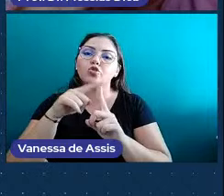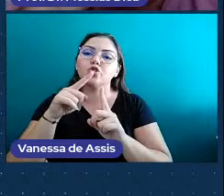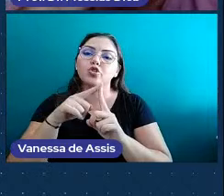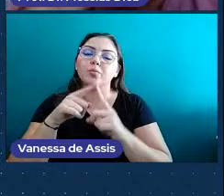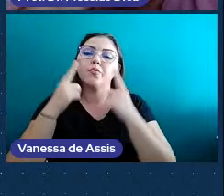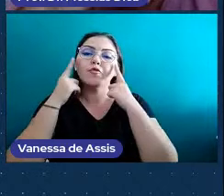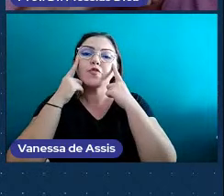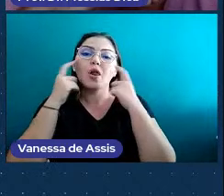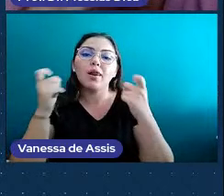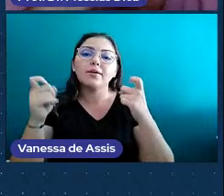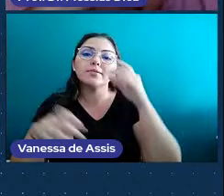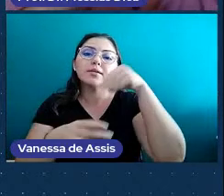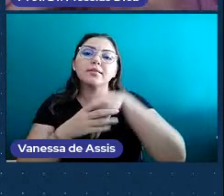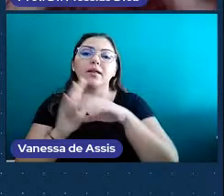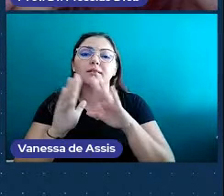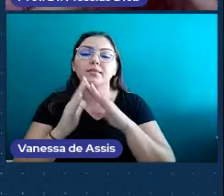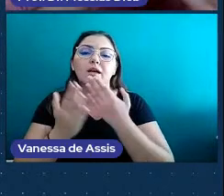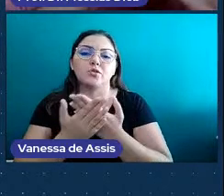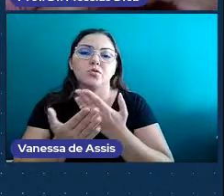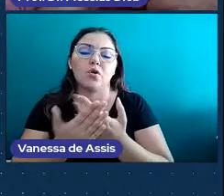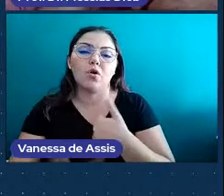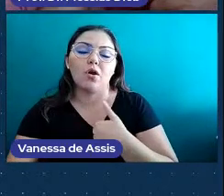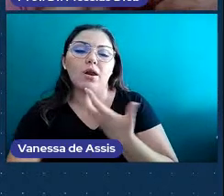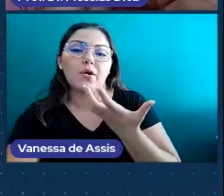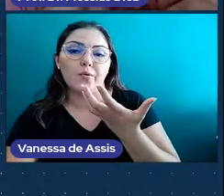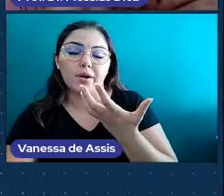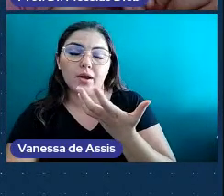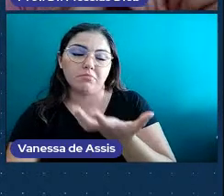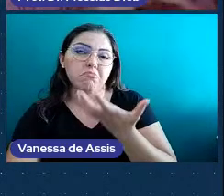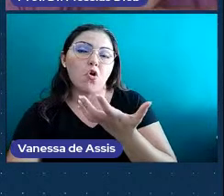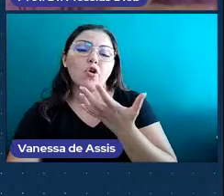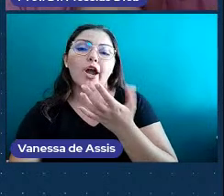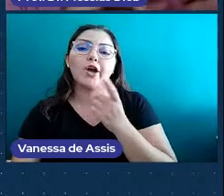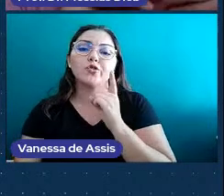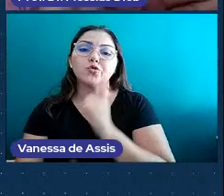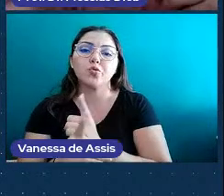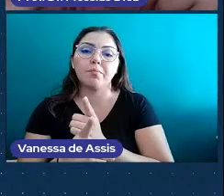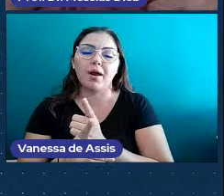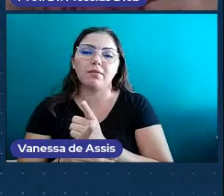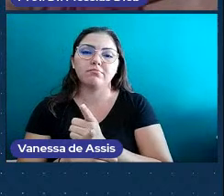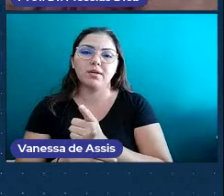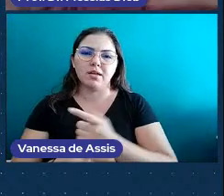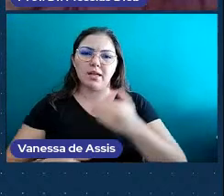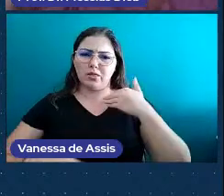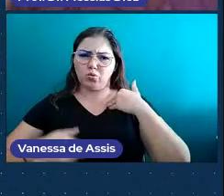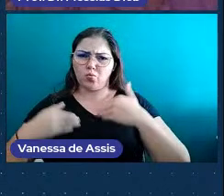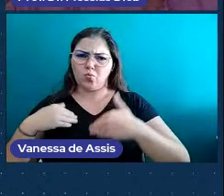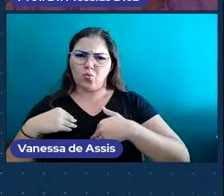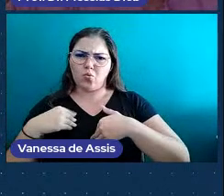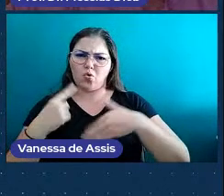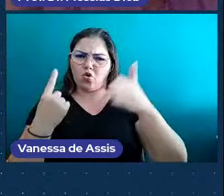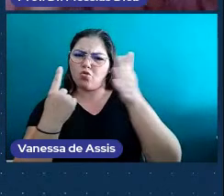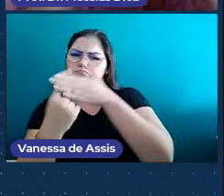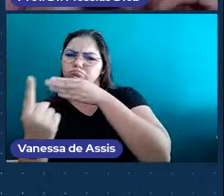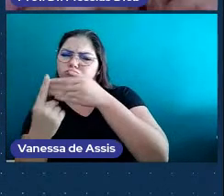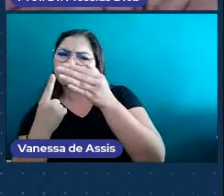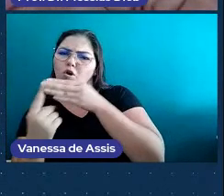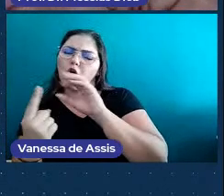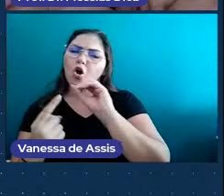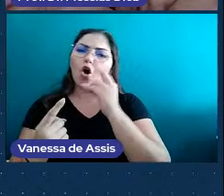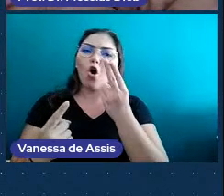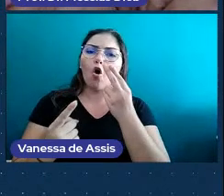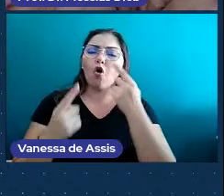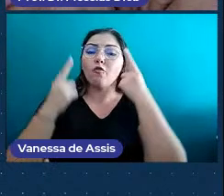estudar, né? Eu vou estudar uma violência que é física, ela é simbólica, ela é psicológica, qual é o tipo